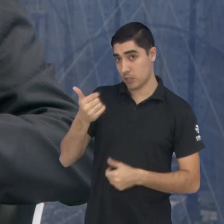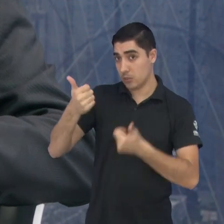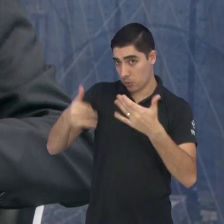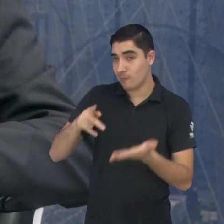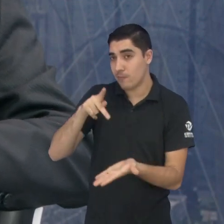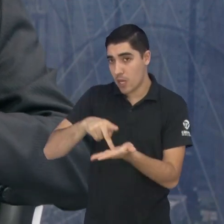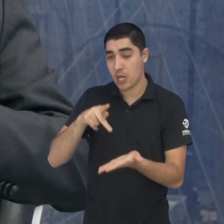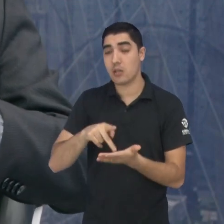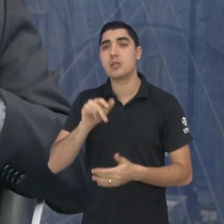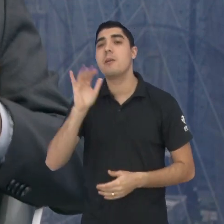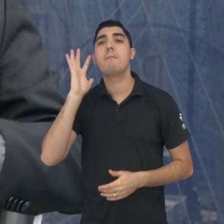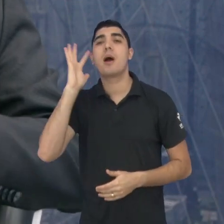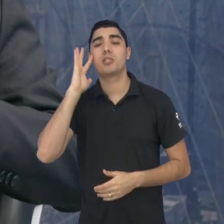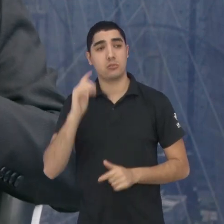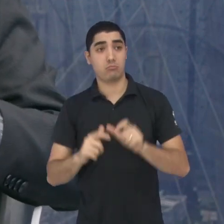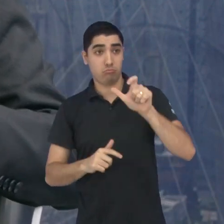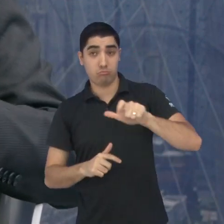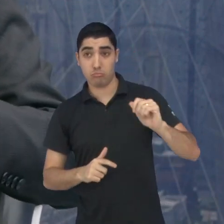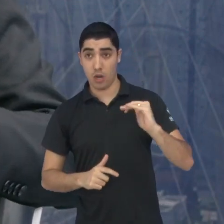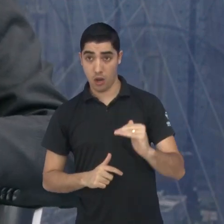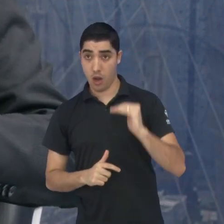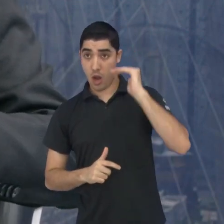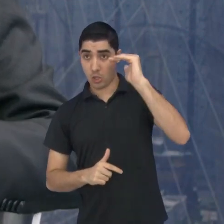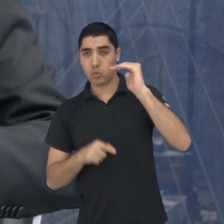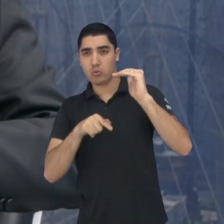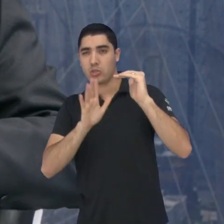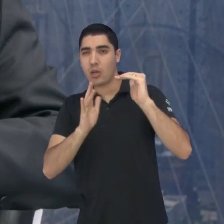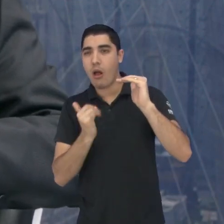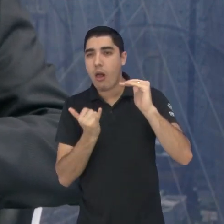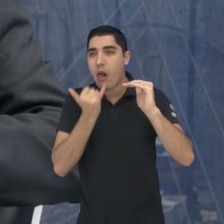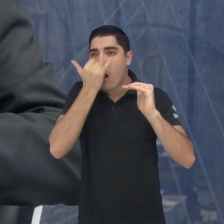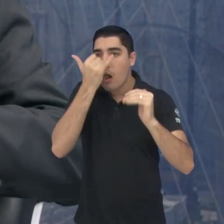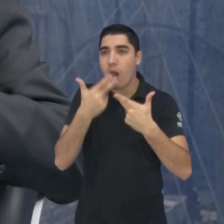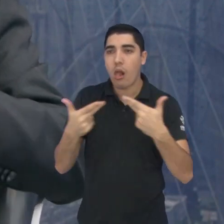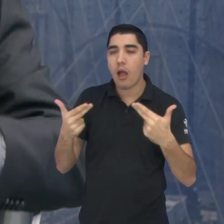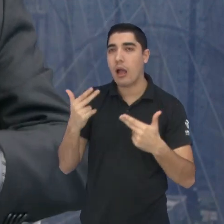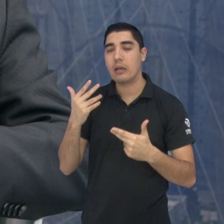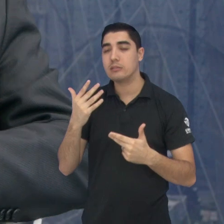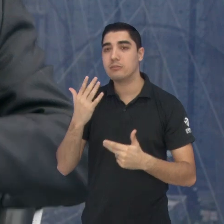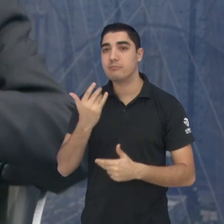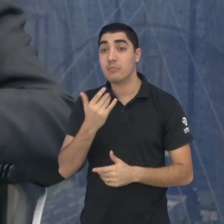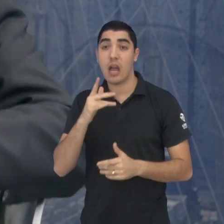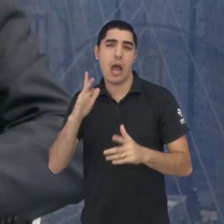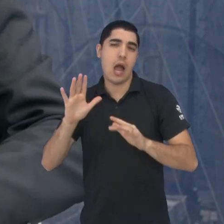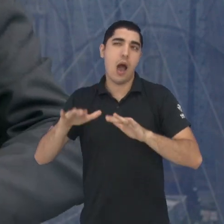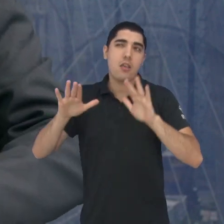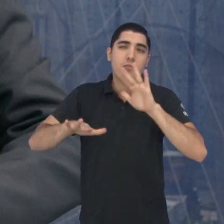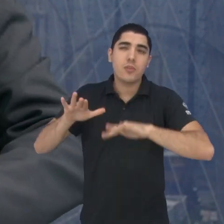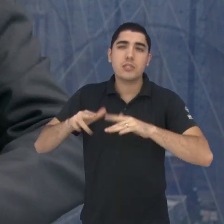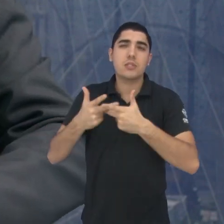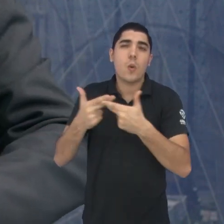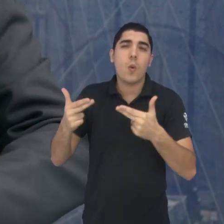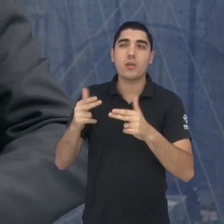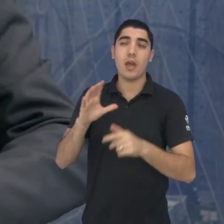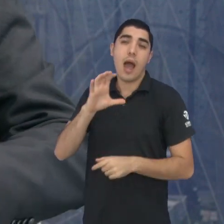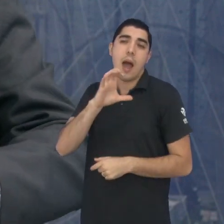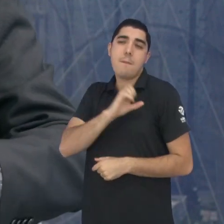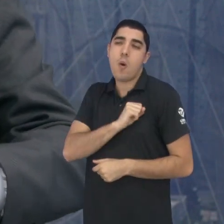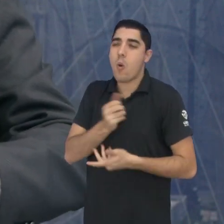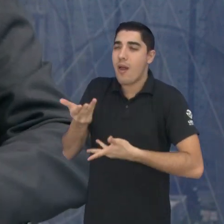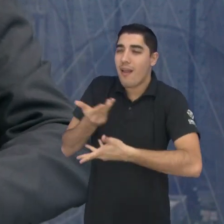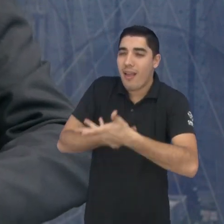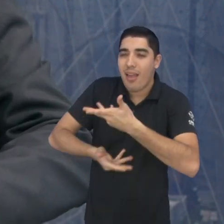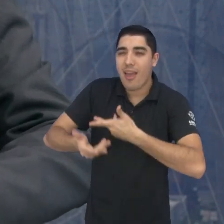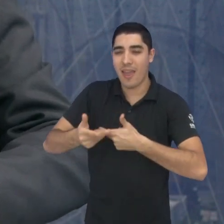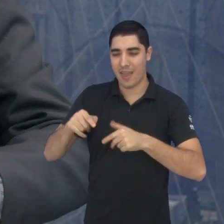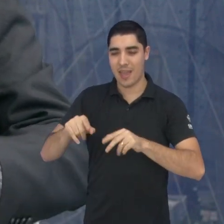são enganados e muitas vezes em relações amorosas, fantasiosas, que tem sido um dos meios de cometimento de crime muito